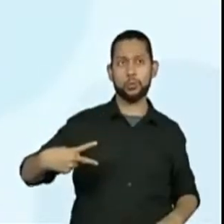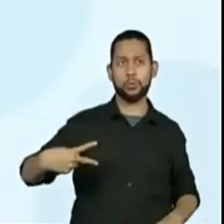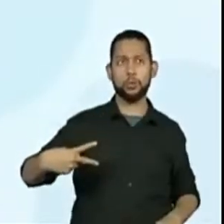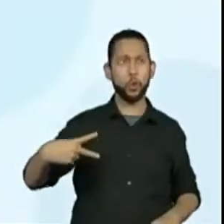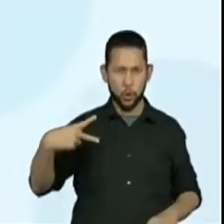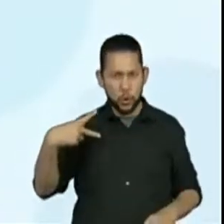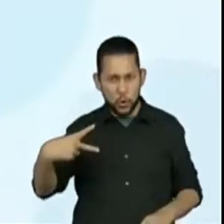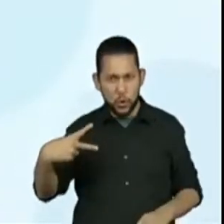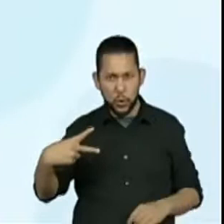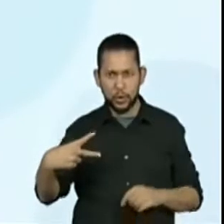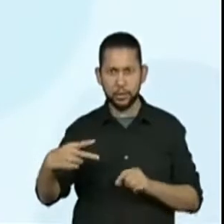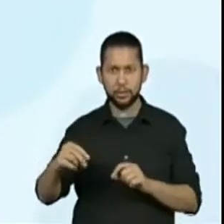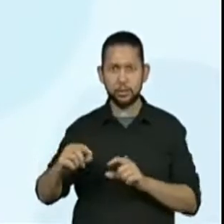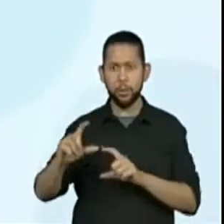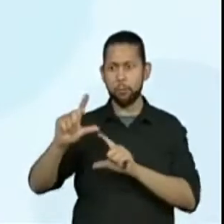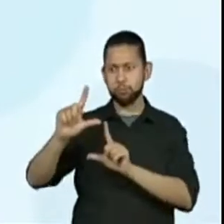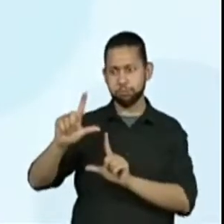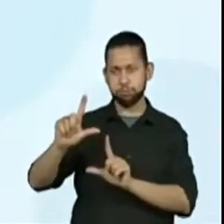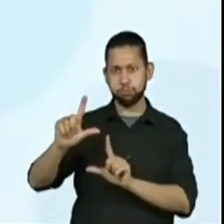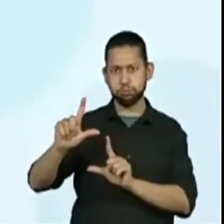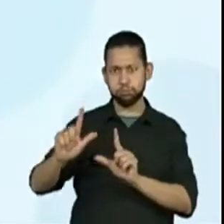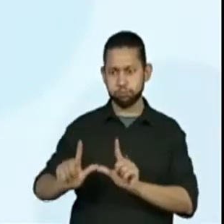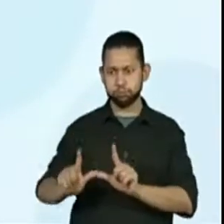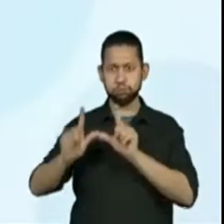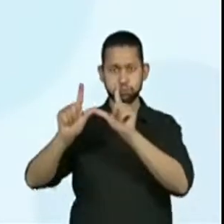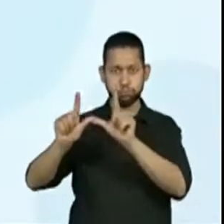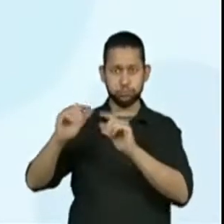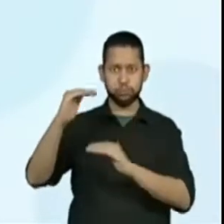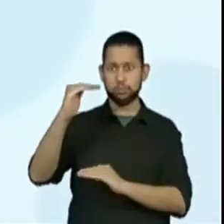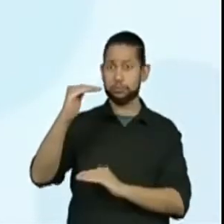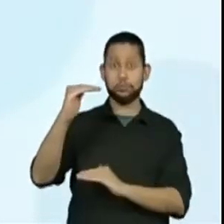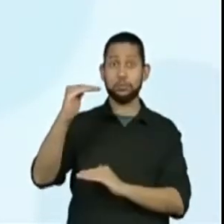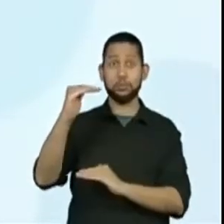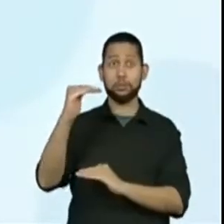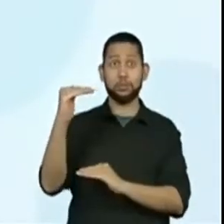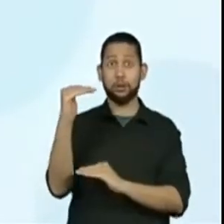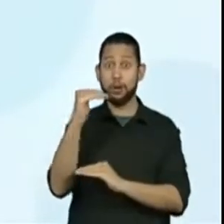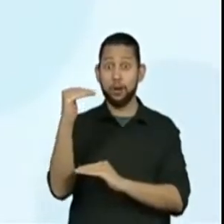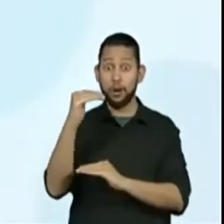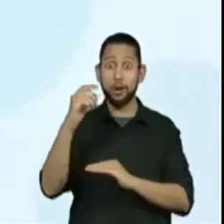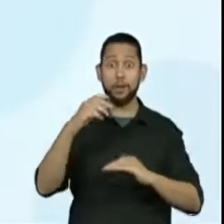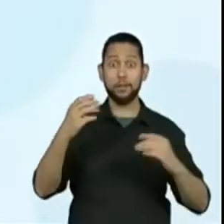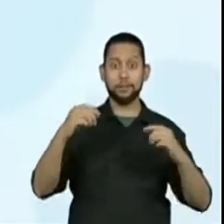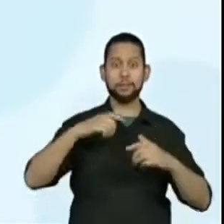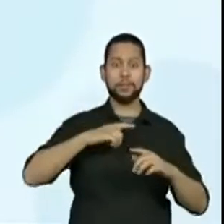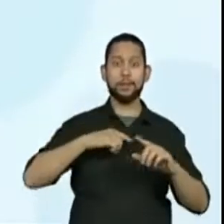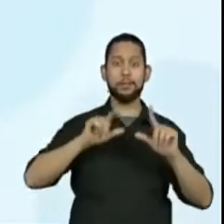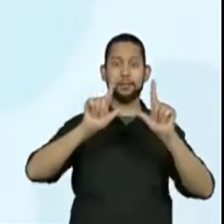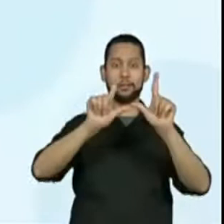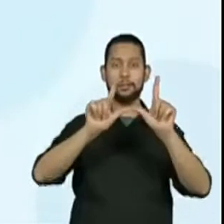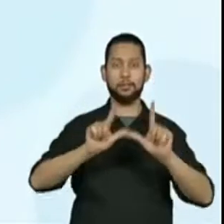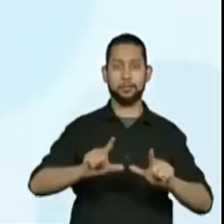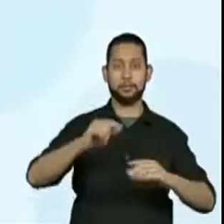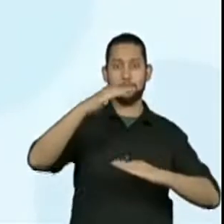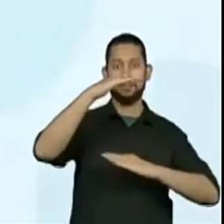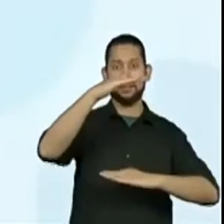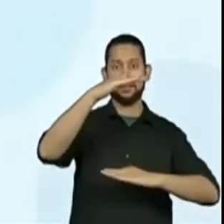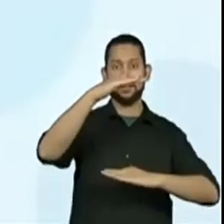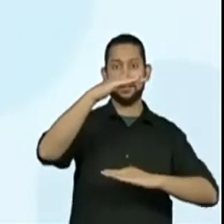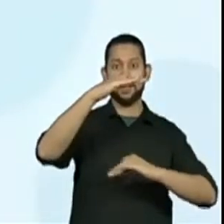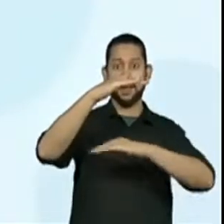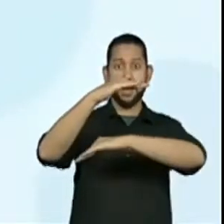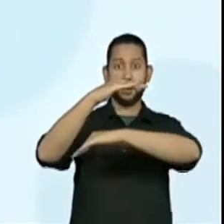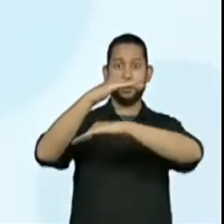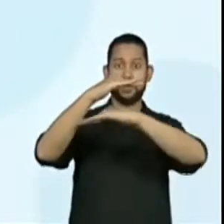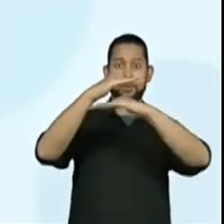2 quadradinhos completos. Como se fosse 1,8. Muito bem. Então,